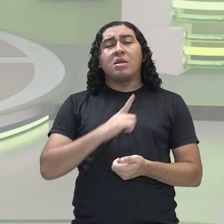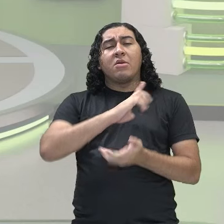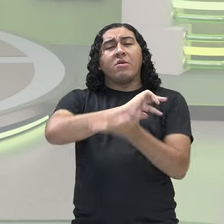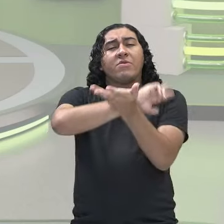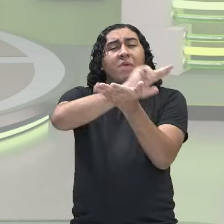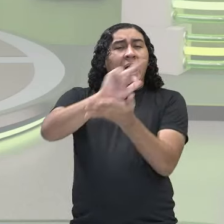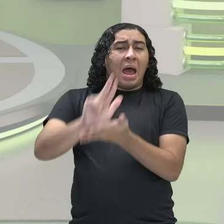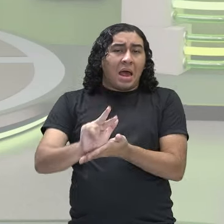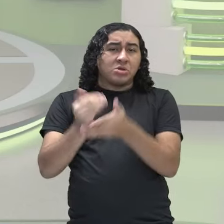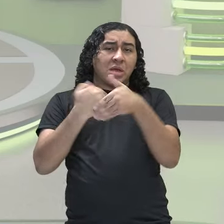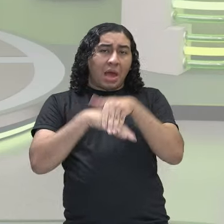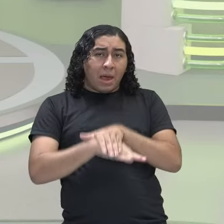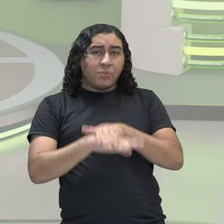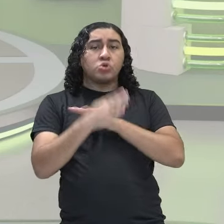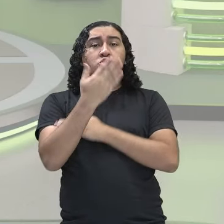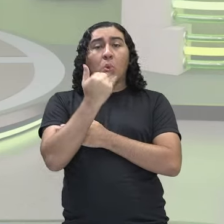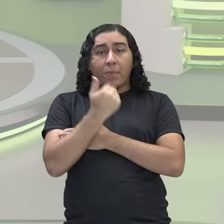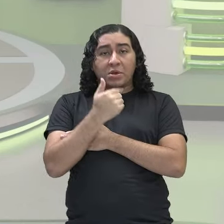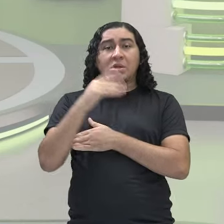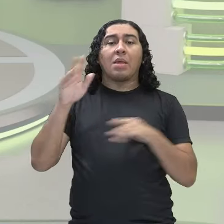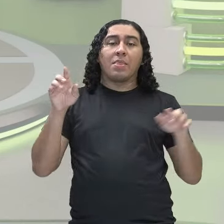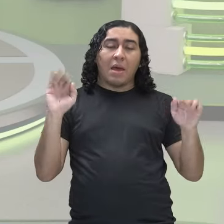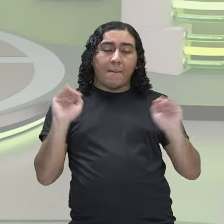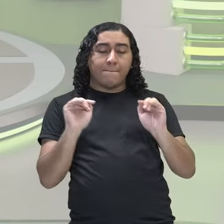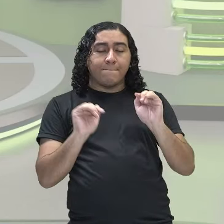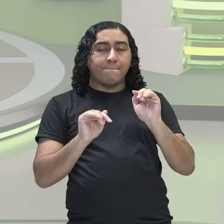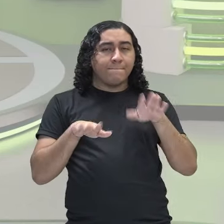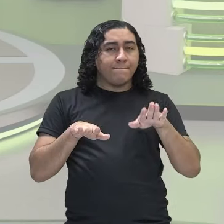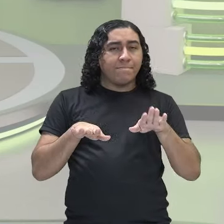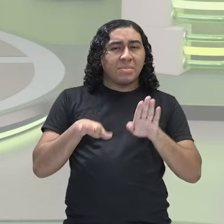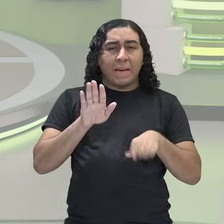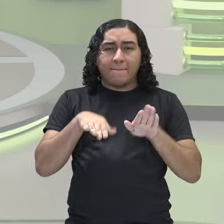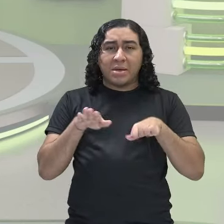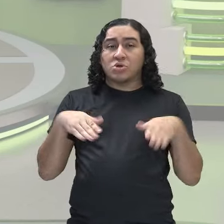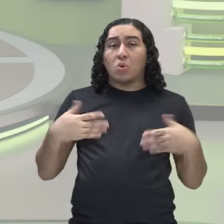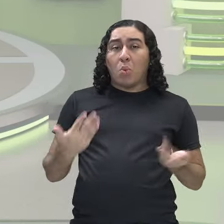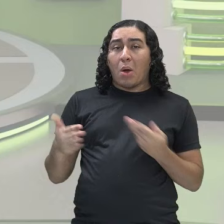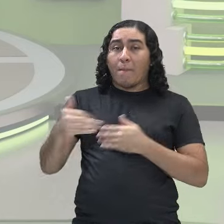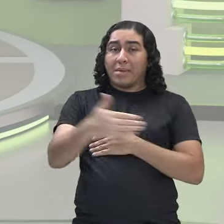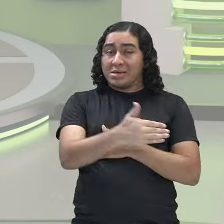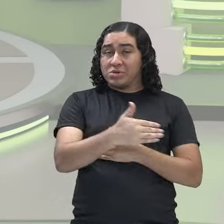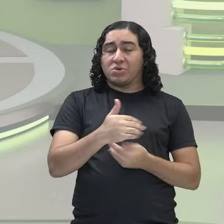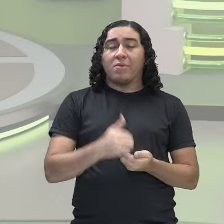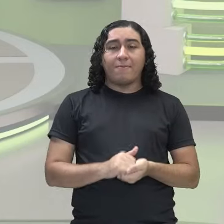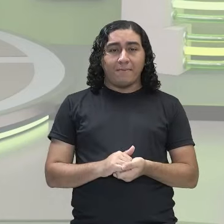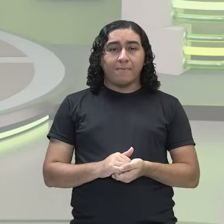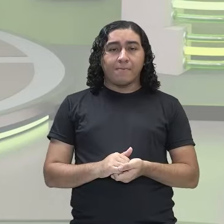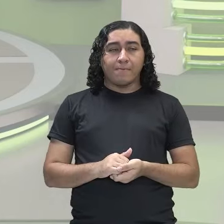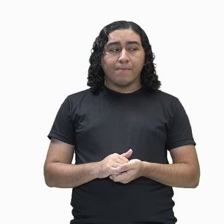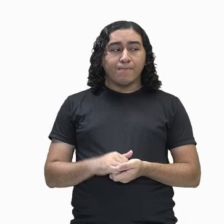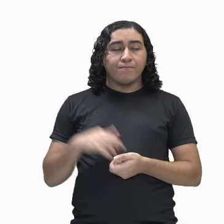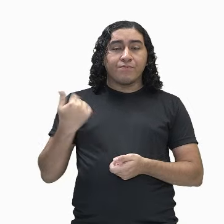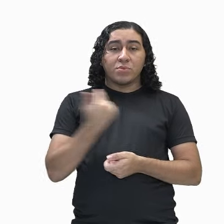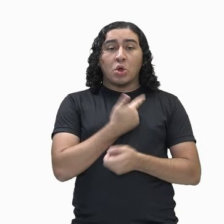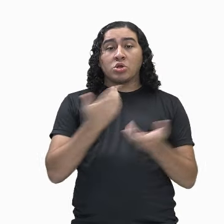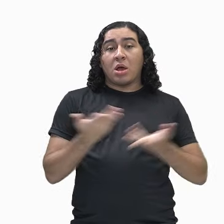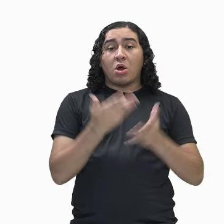hábitos alimentares de acordo com a espécie, né? Então, a gente vai observar agora